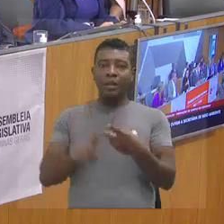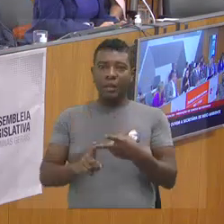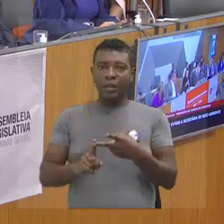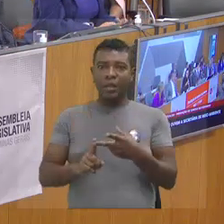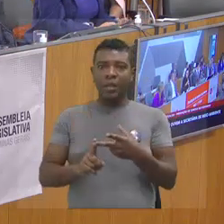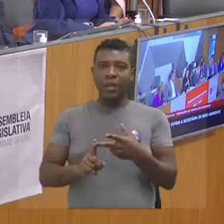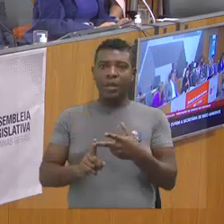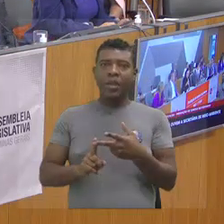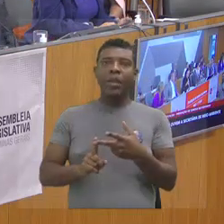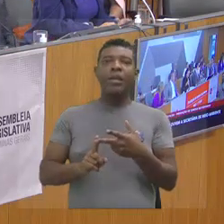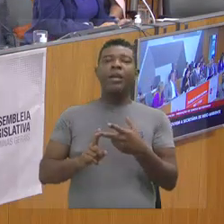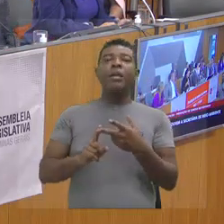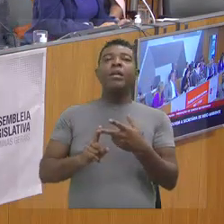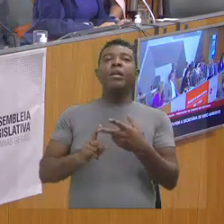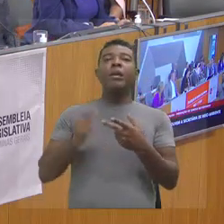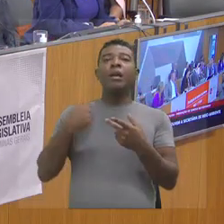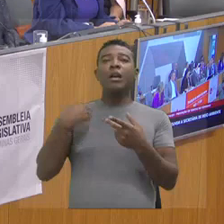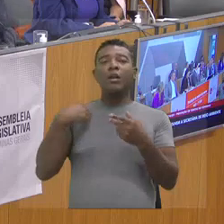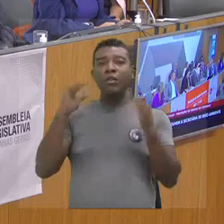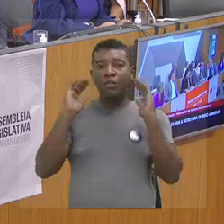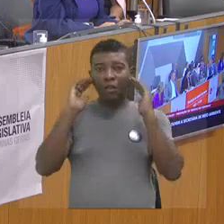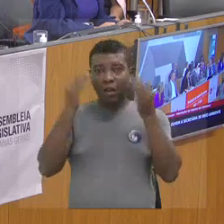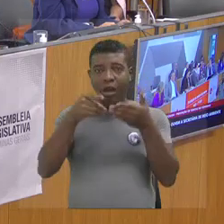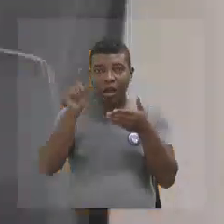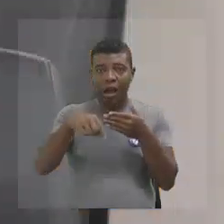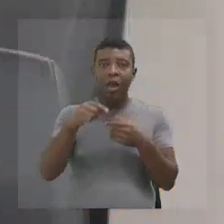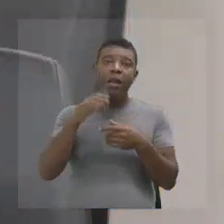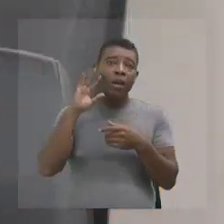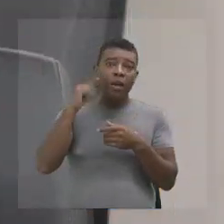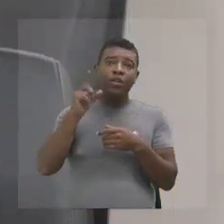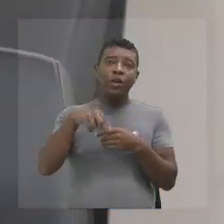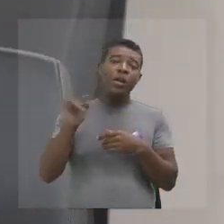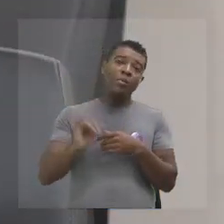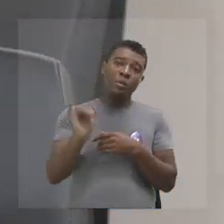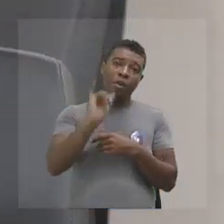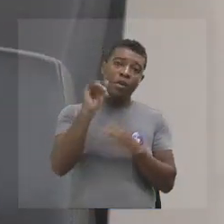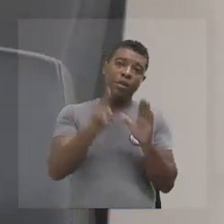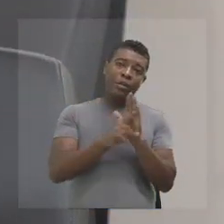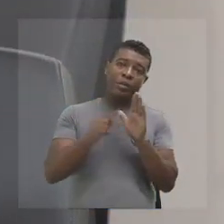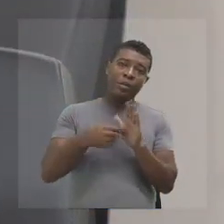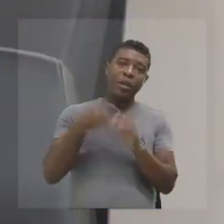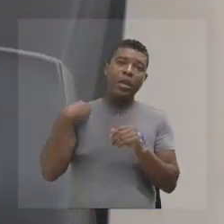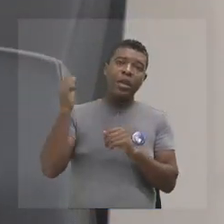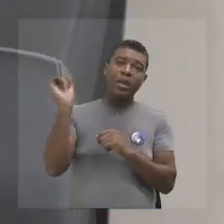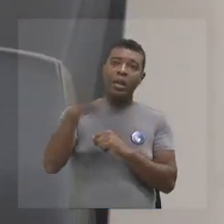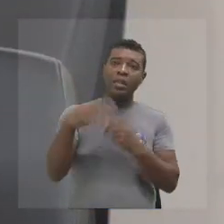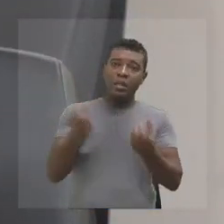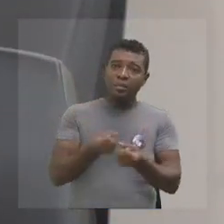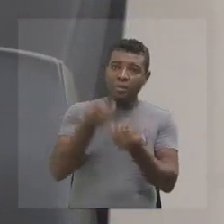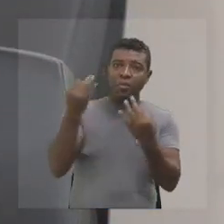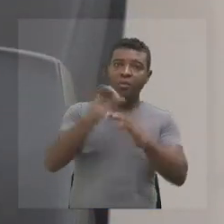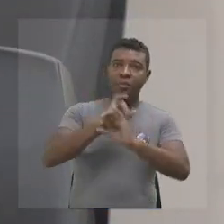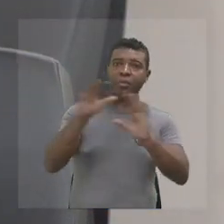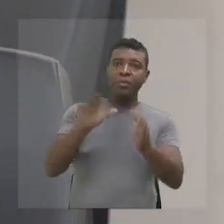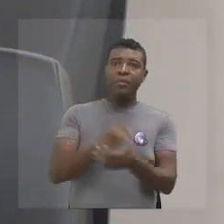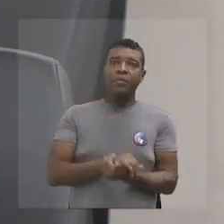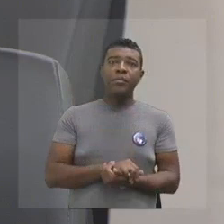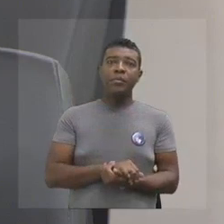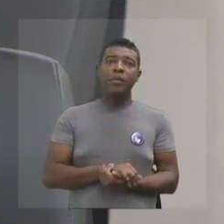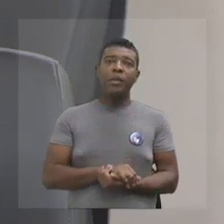a questão da regulamentação da Lei mar de lama nunca mais que eu acho que é importante para trazer para você alguns esclarecimentos bem